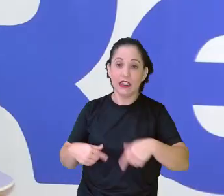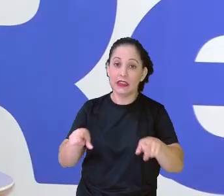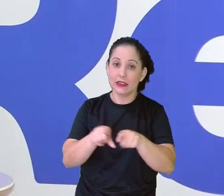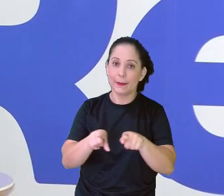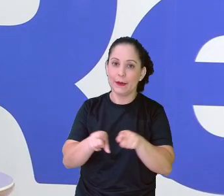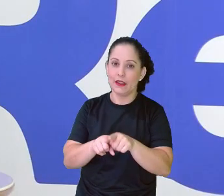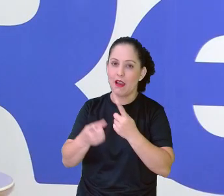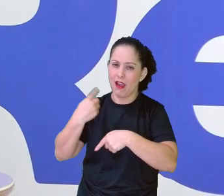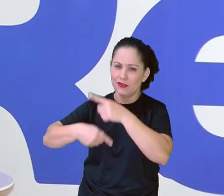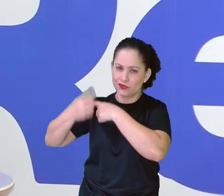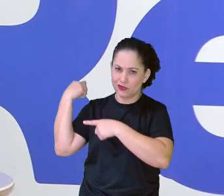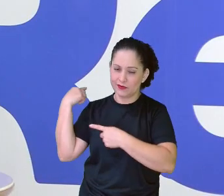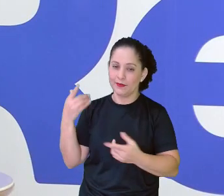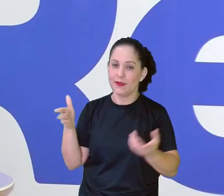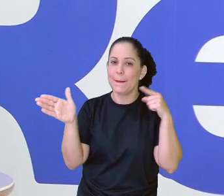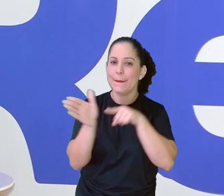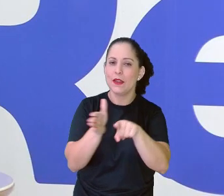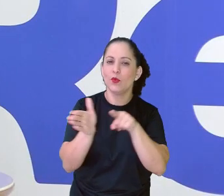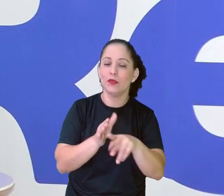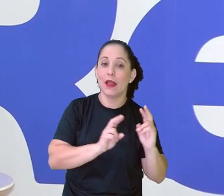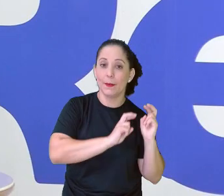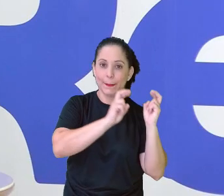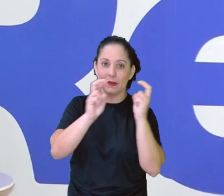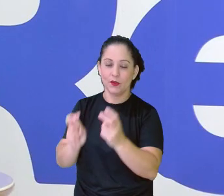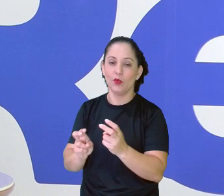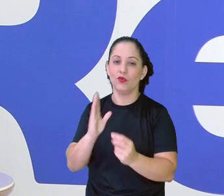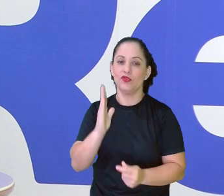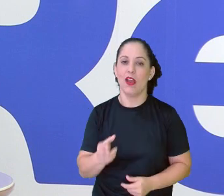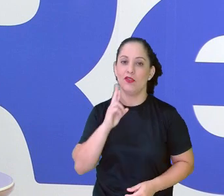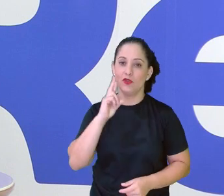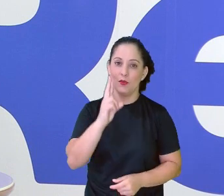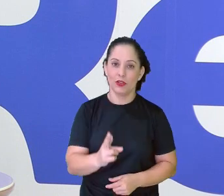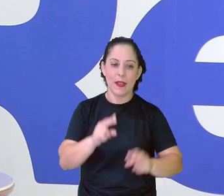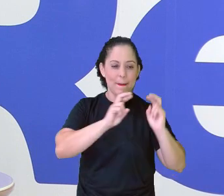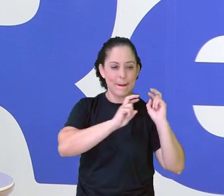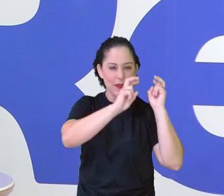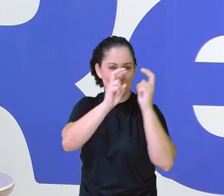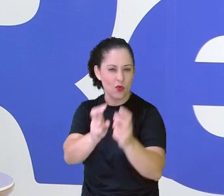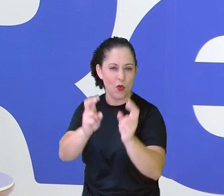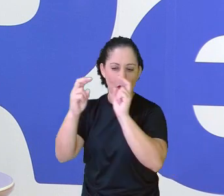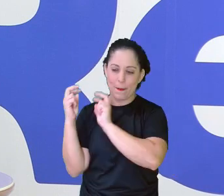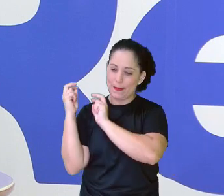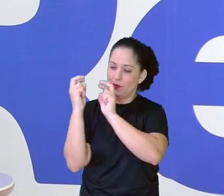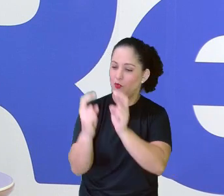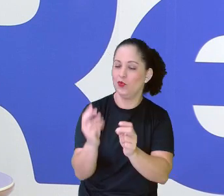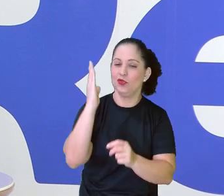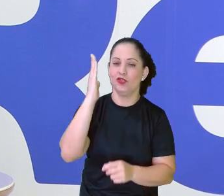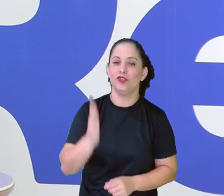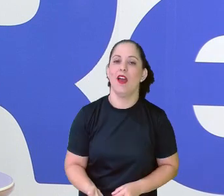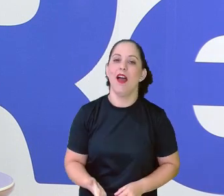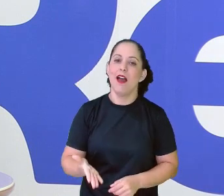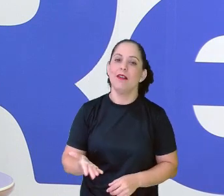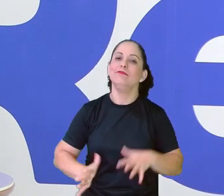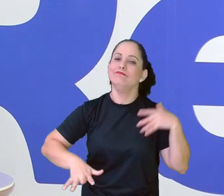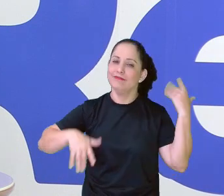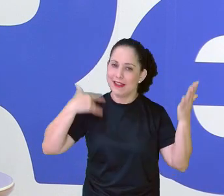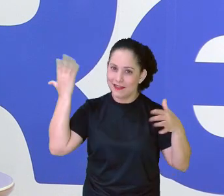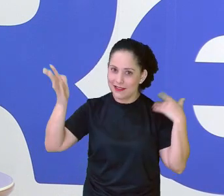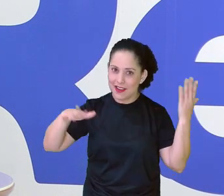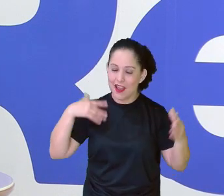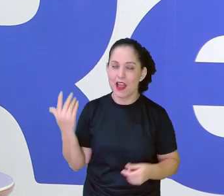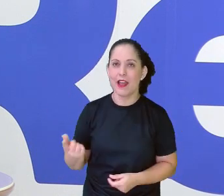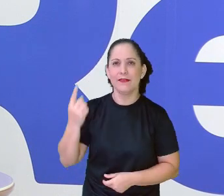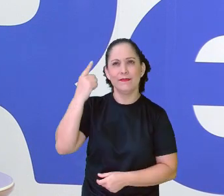você fez sobre o metrô, que muita gente, inclusive, disse que já andou de metrô, aqui a Pâmela disse que andou de metrô, ficaram assim